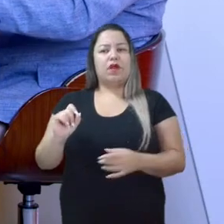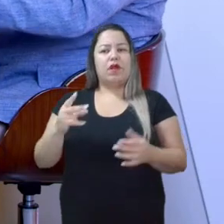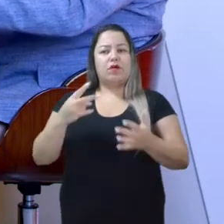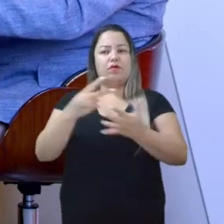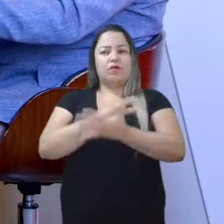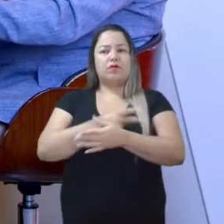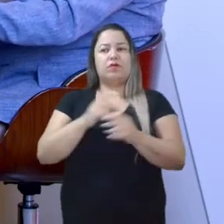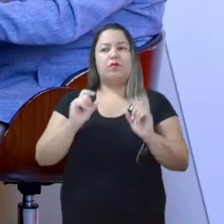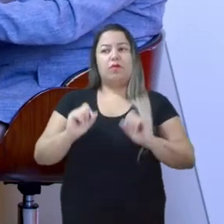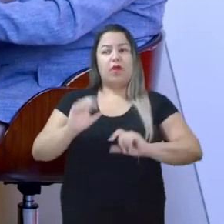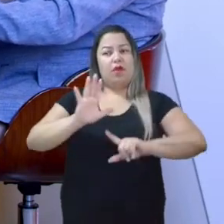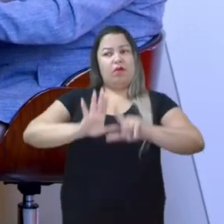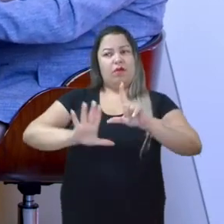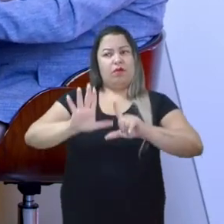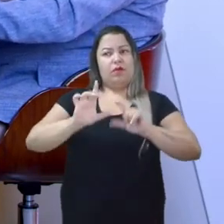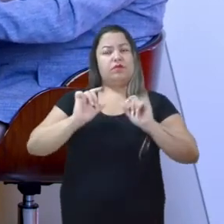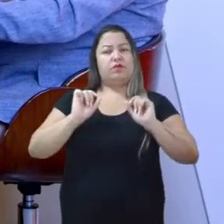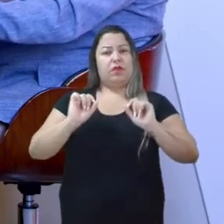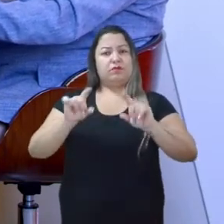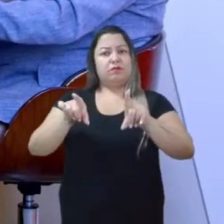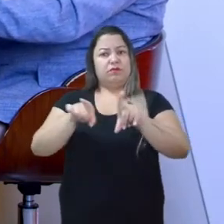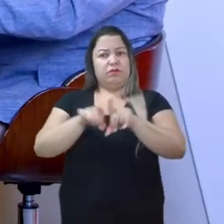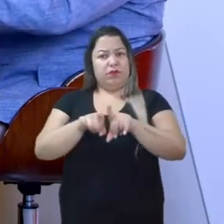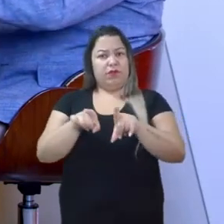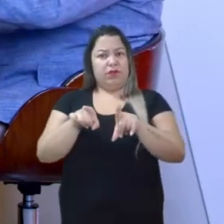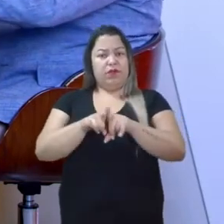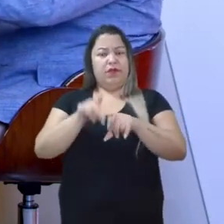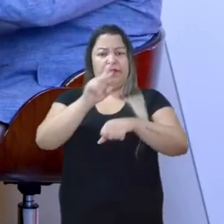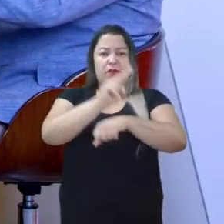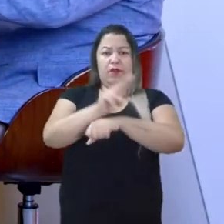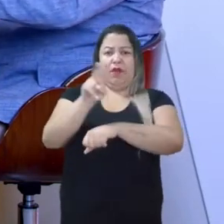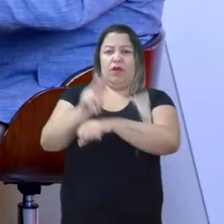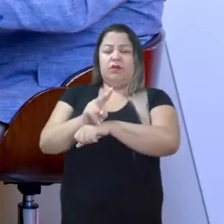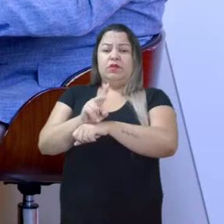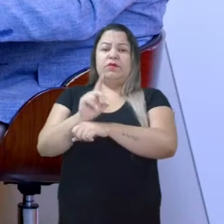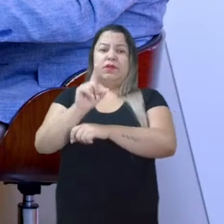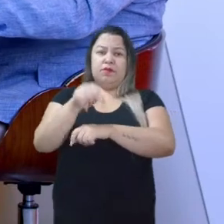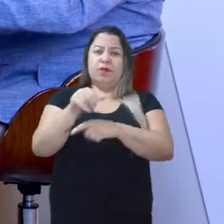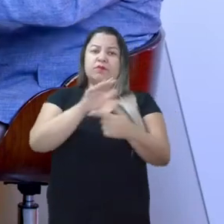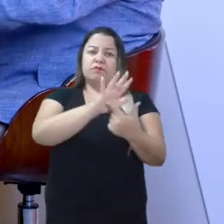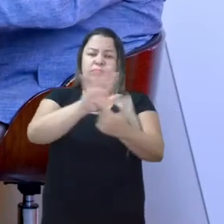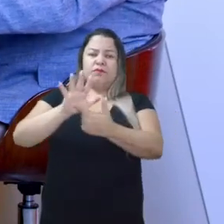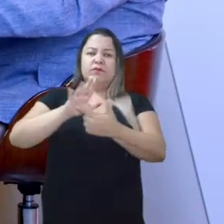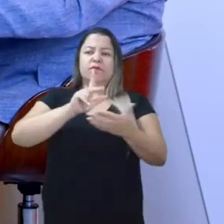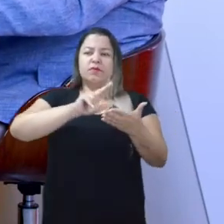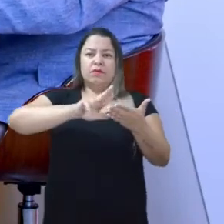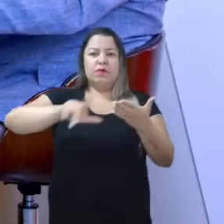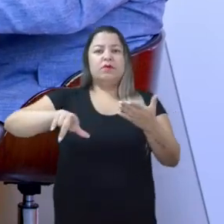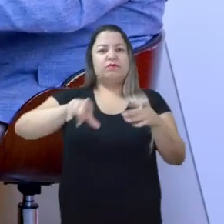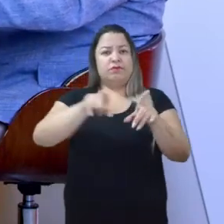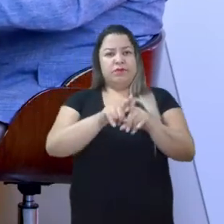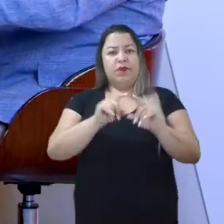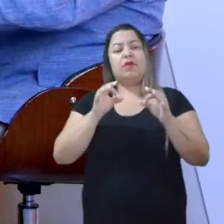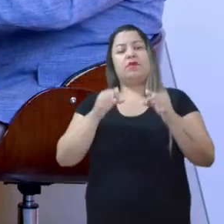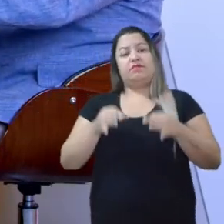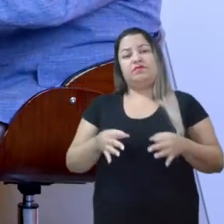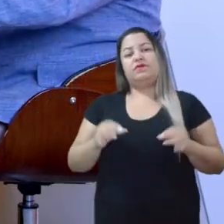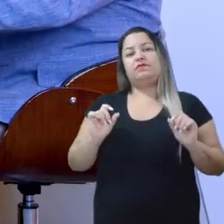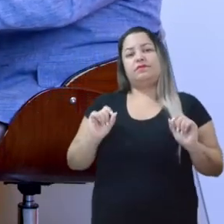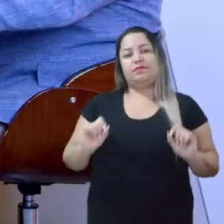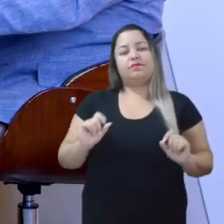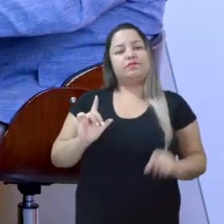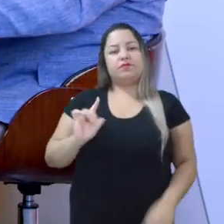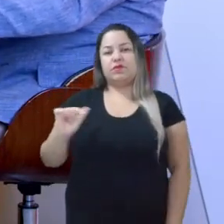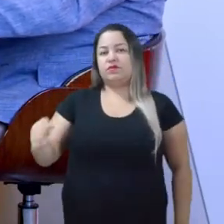plataformas, elas também, na defesa delas, elas apresentam uma série de alegações justamente para não ter que cumprir